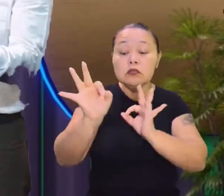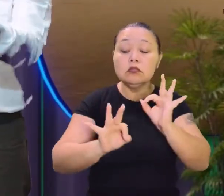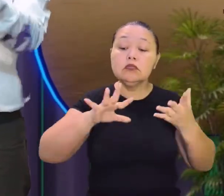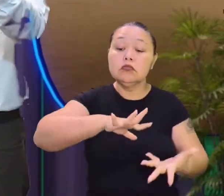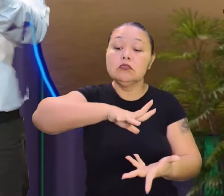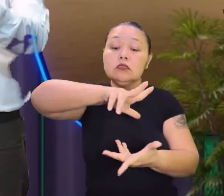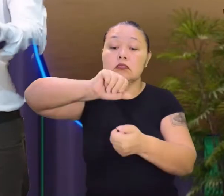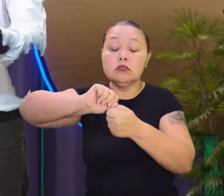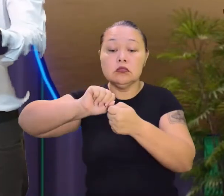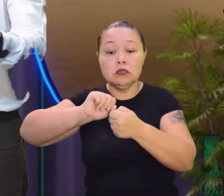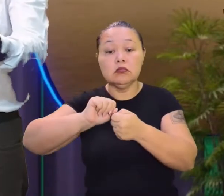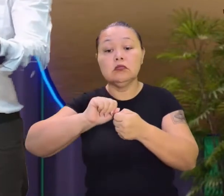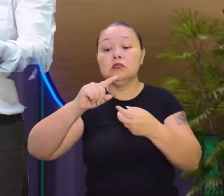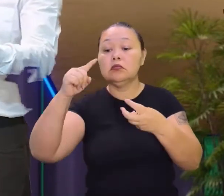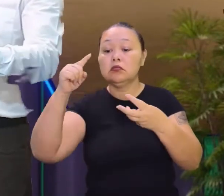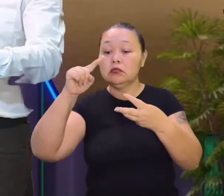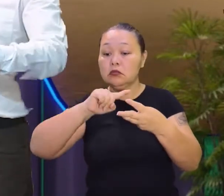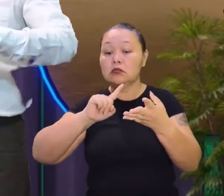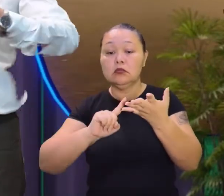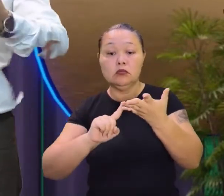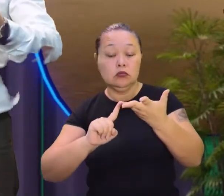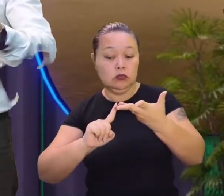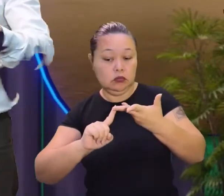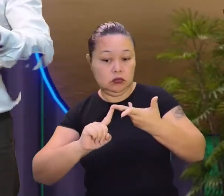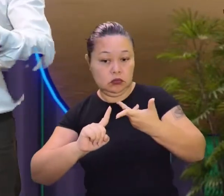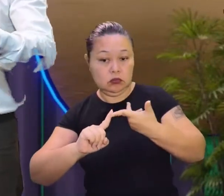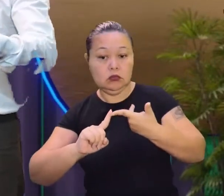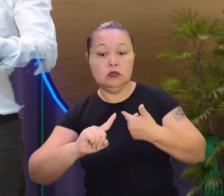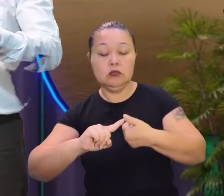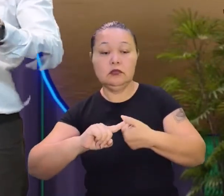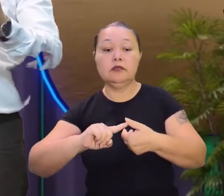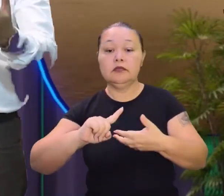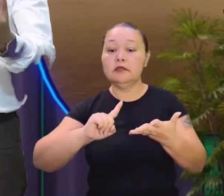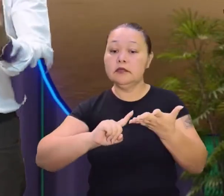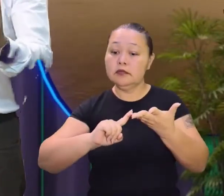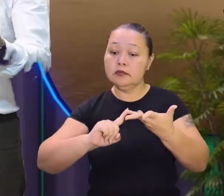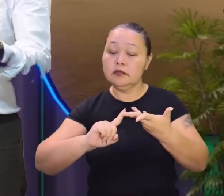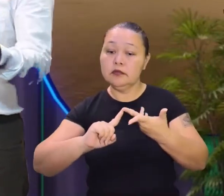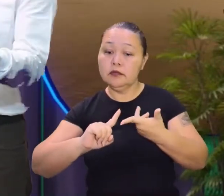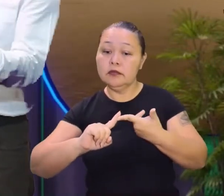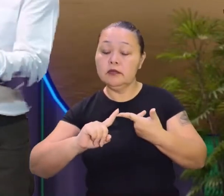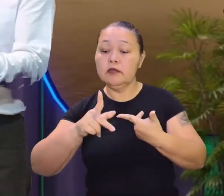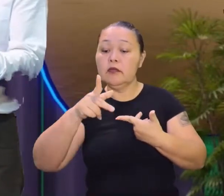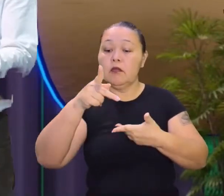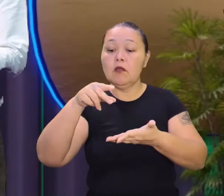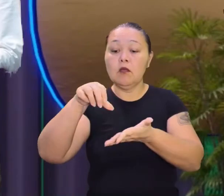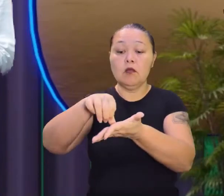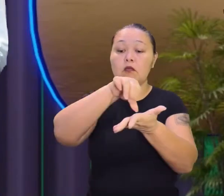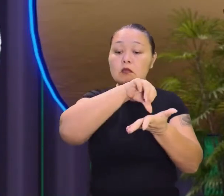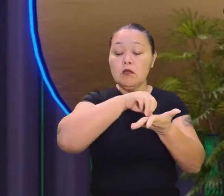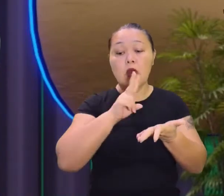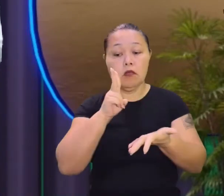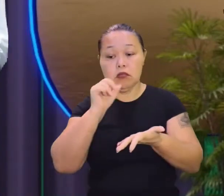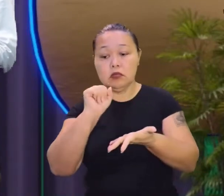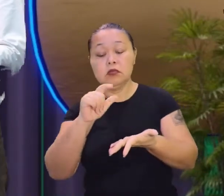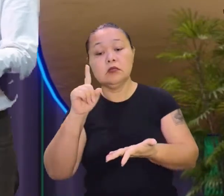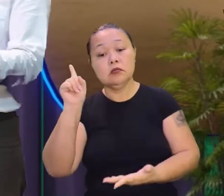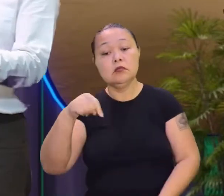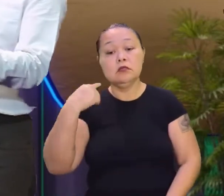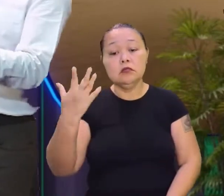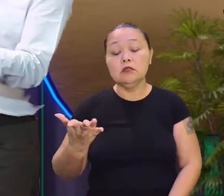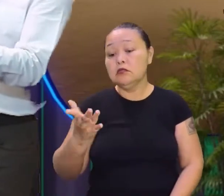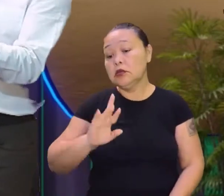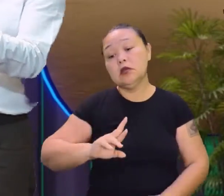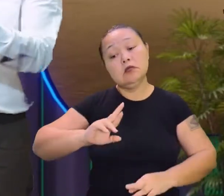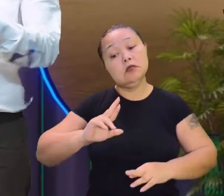mundial multipolar, que esse multi quer dizer vários vários polos de poder, Exato. isso